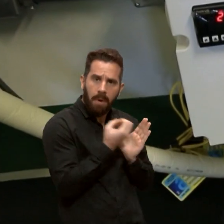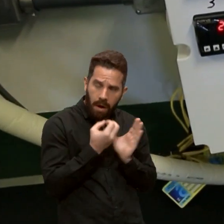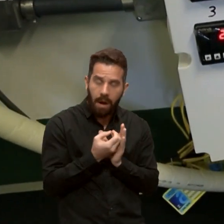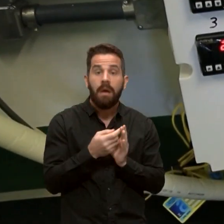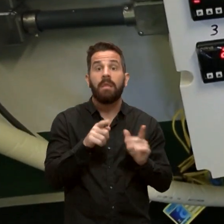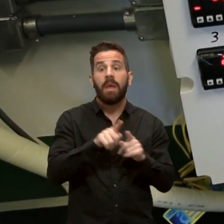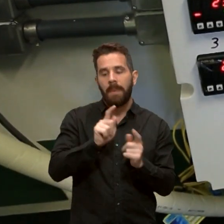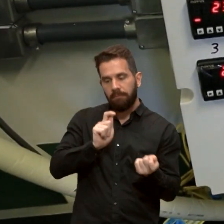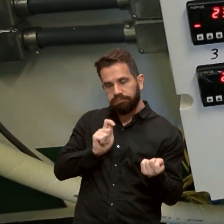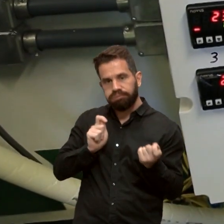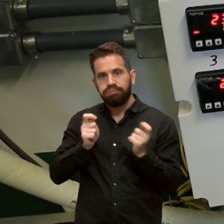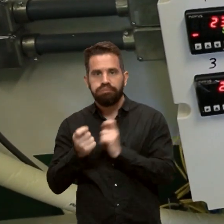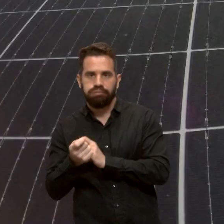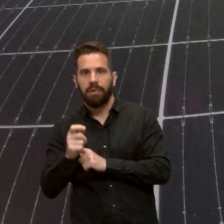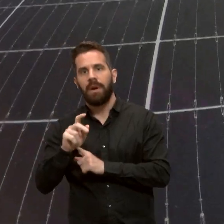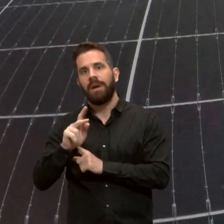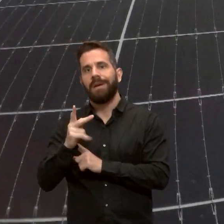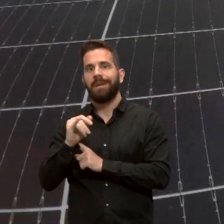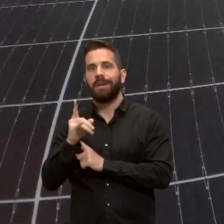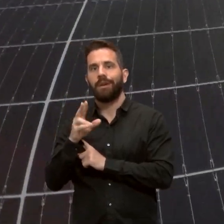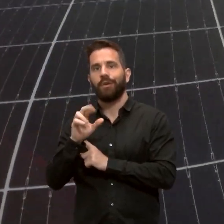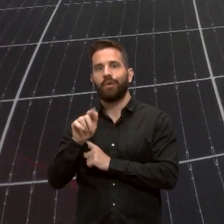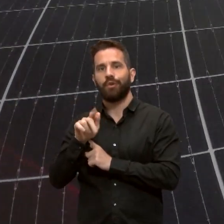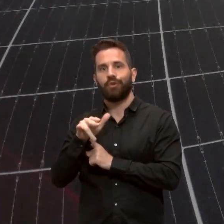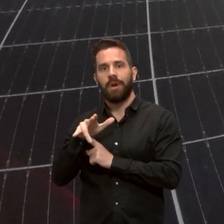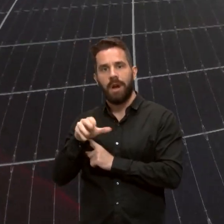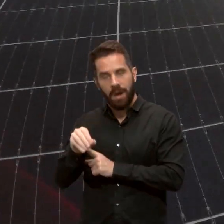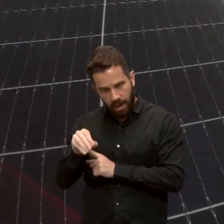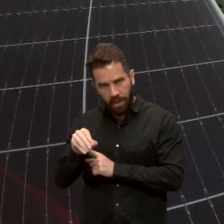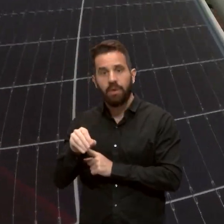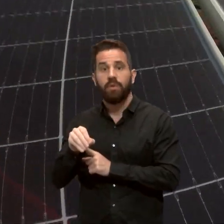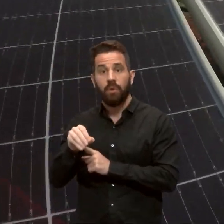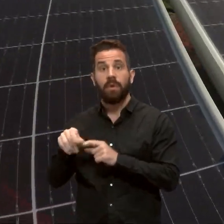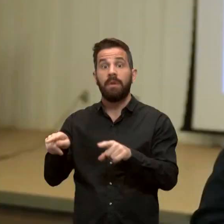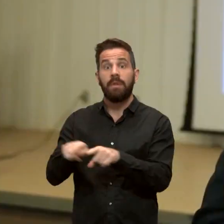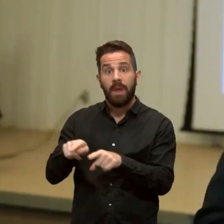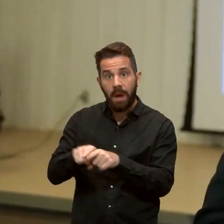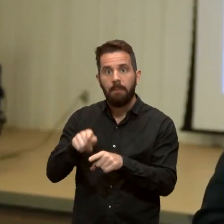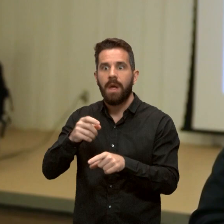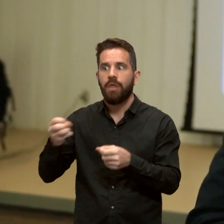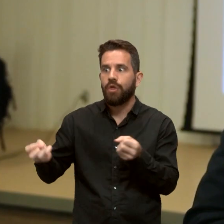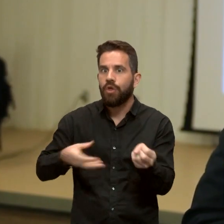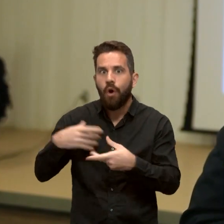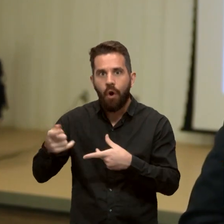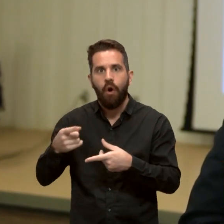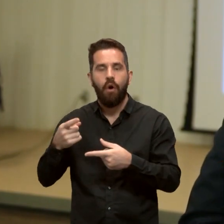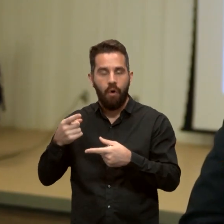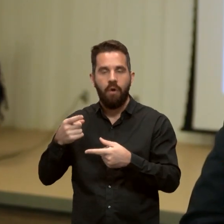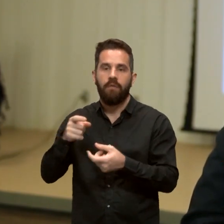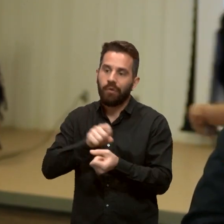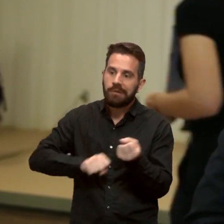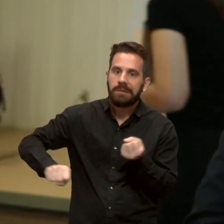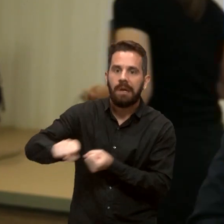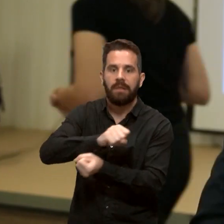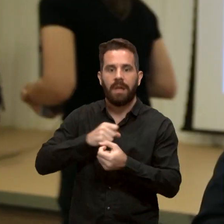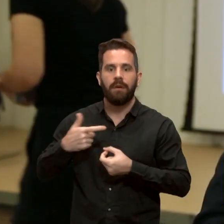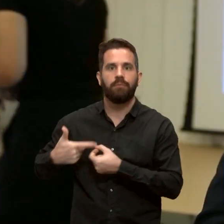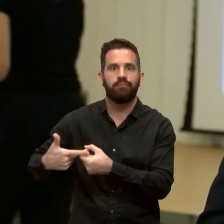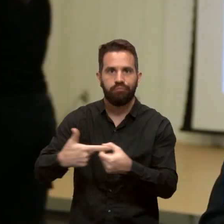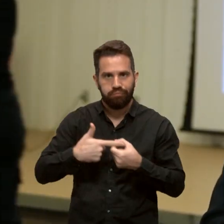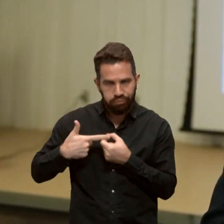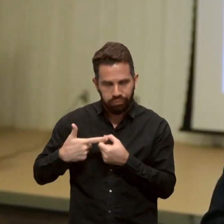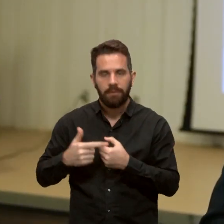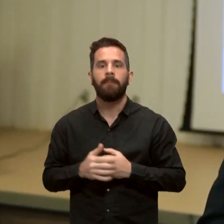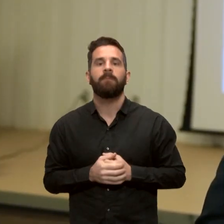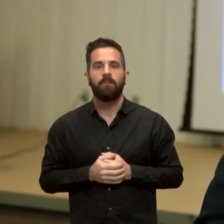em combustíveis renováveis, usando energia fotovoltaica. Esse laboratório foi criado agora, para essa finalidade.